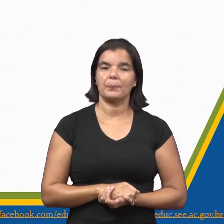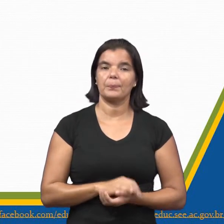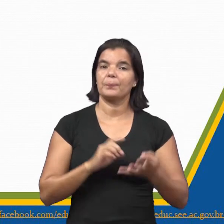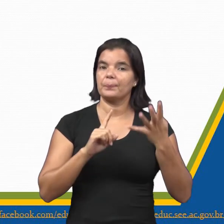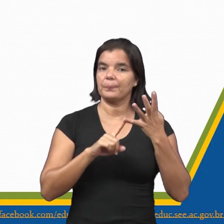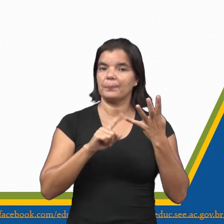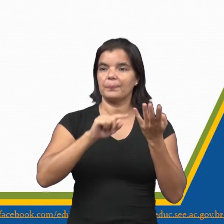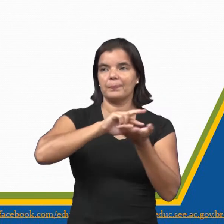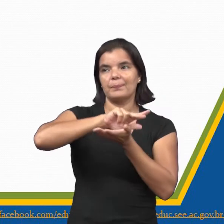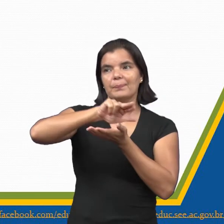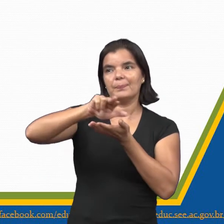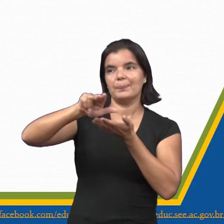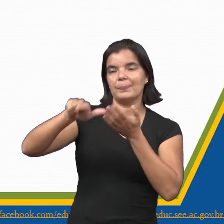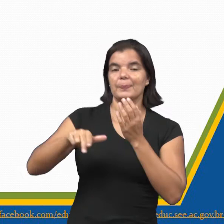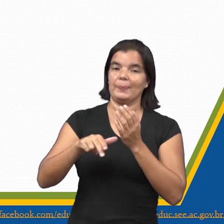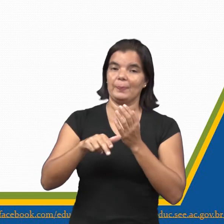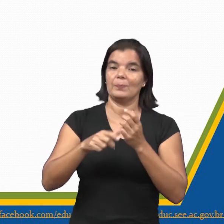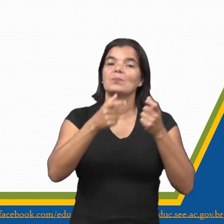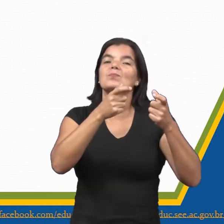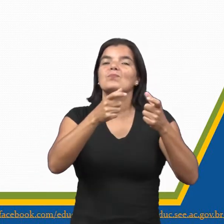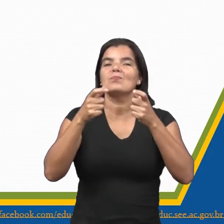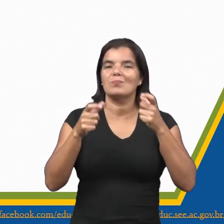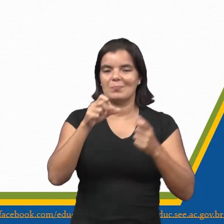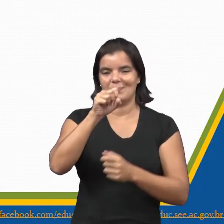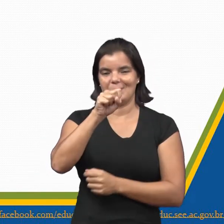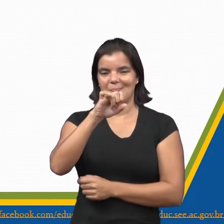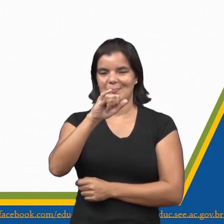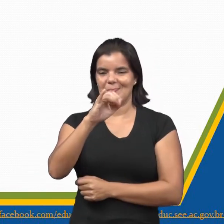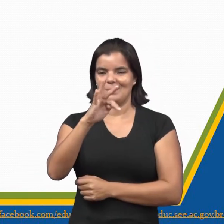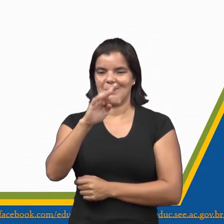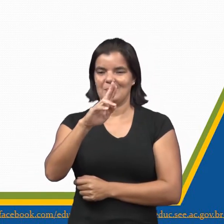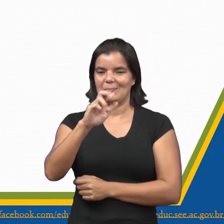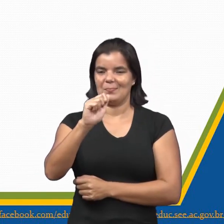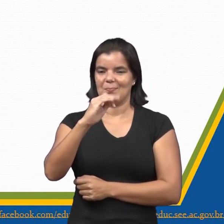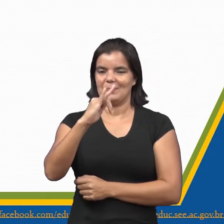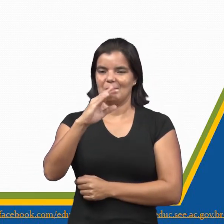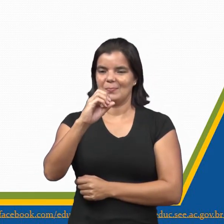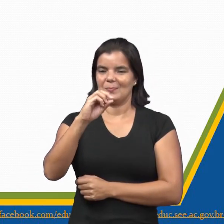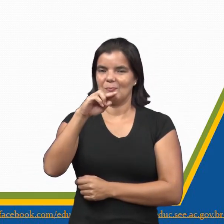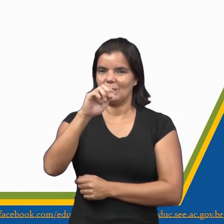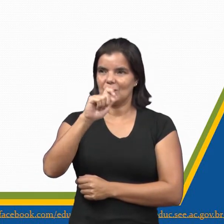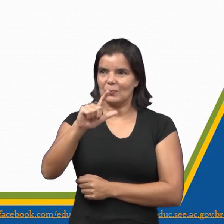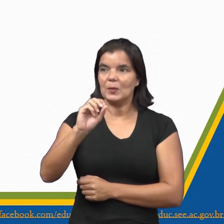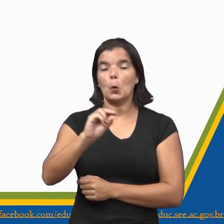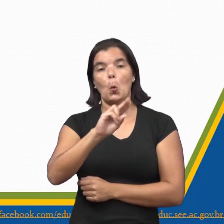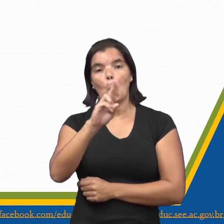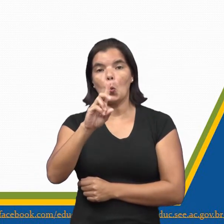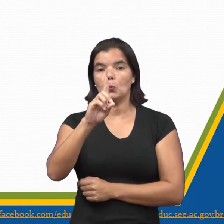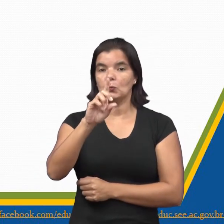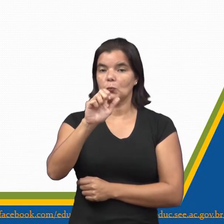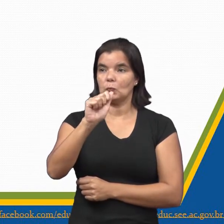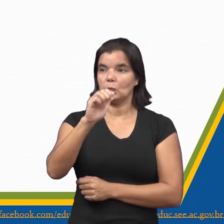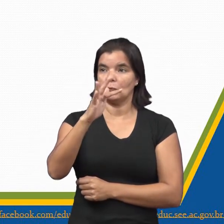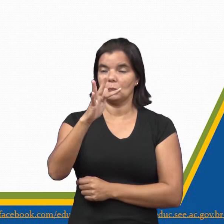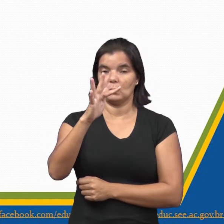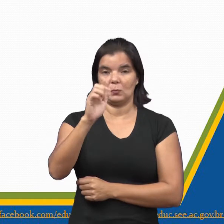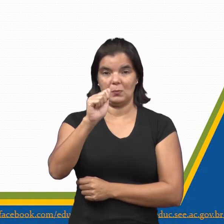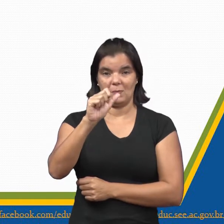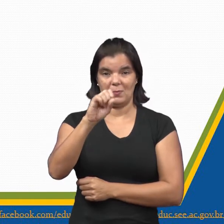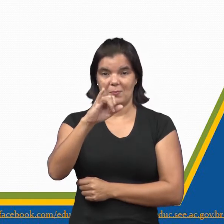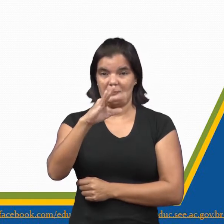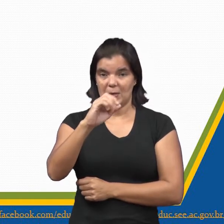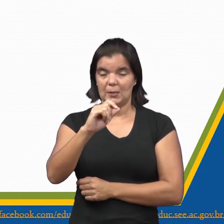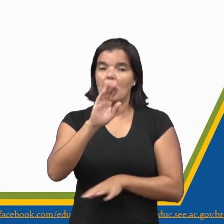4. Variação situacional, olha só, ou diafásica. O que é isso? Ocorre de acordo com